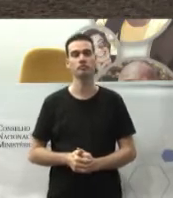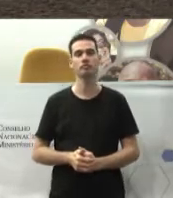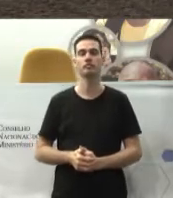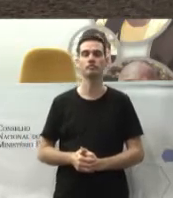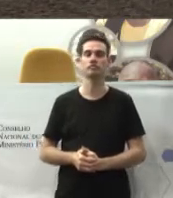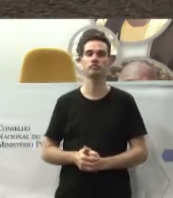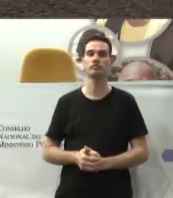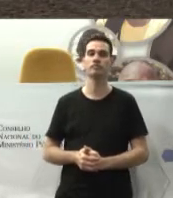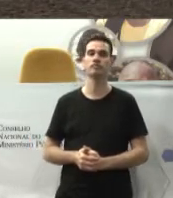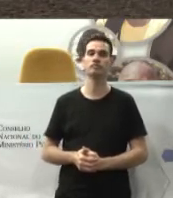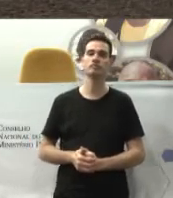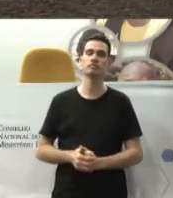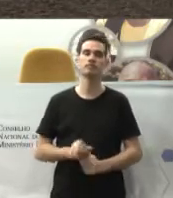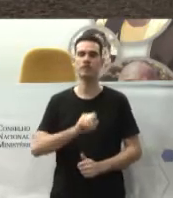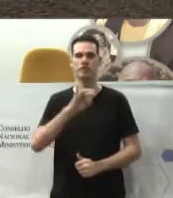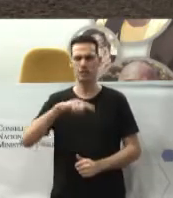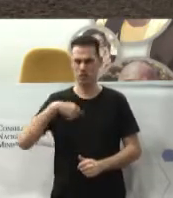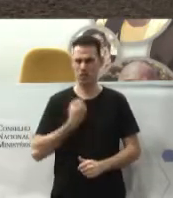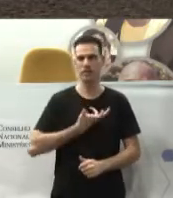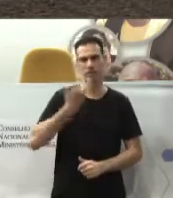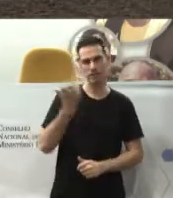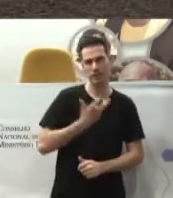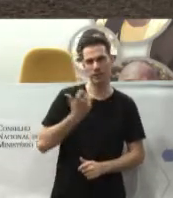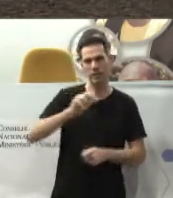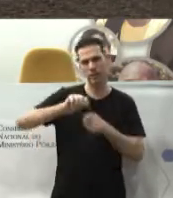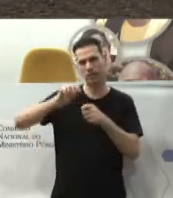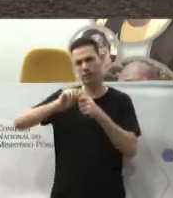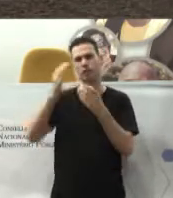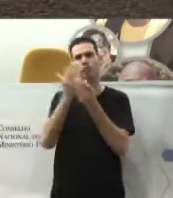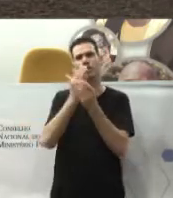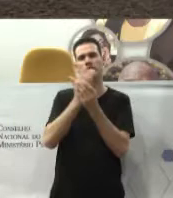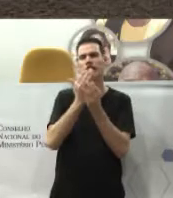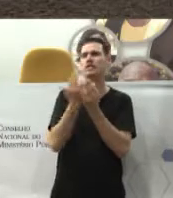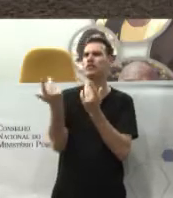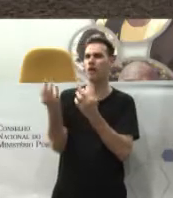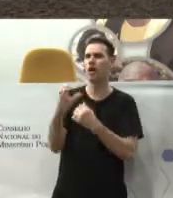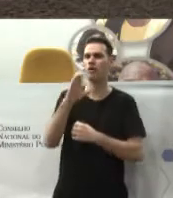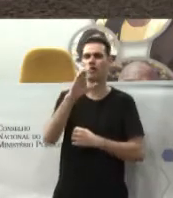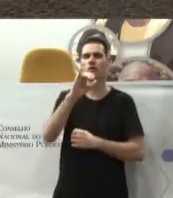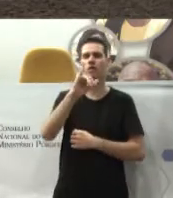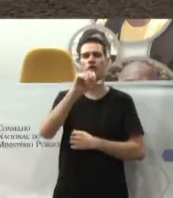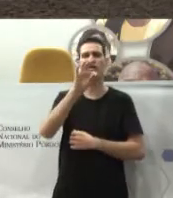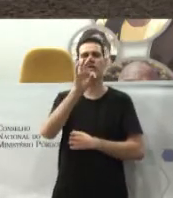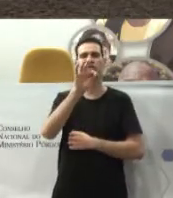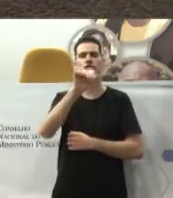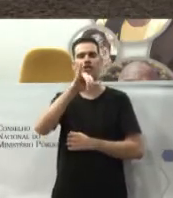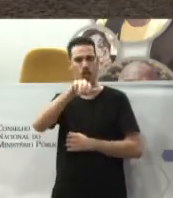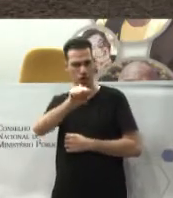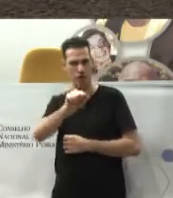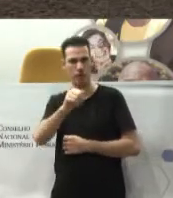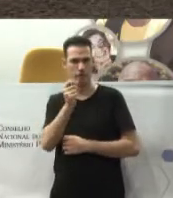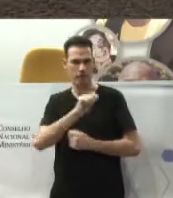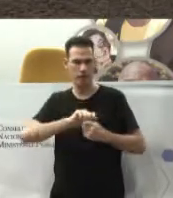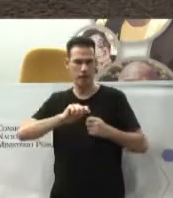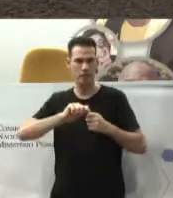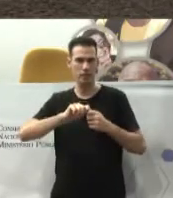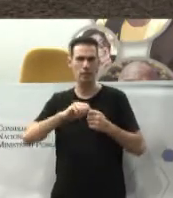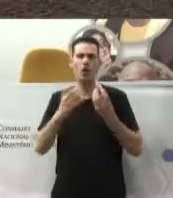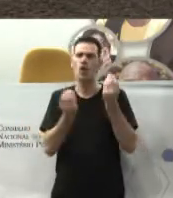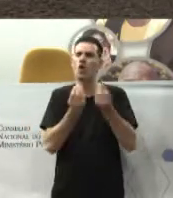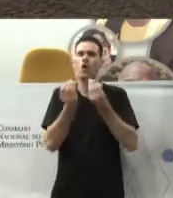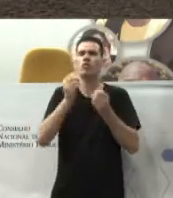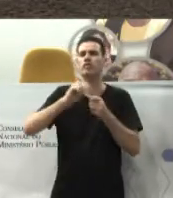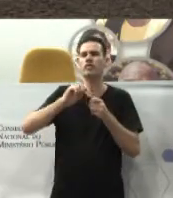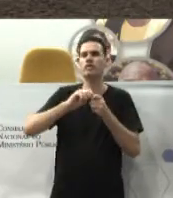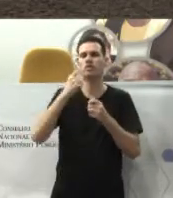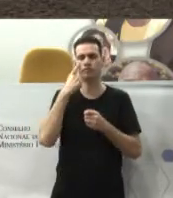E aí, se nós quisermos, então, fazer um processo como Cíntia fez, ou fazer um inquérito civil como Cíntia fez, basicamente, como é que ele